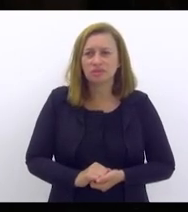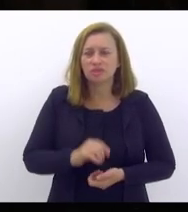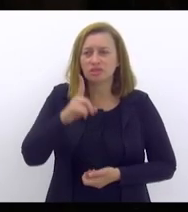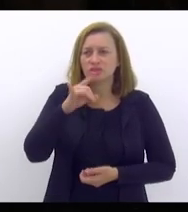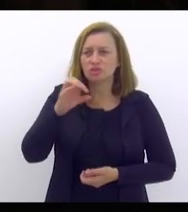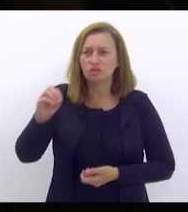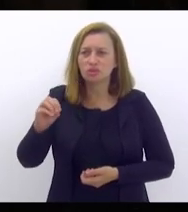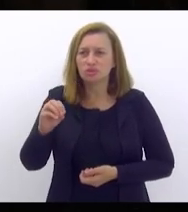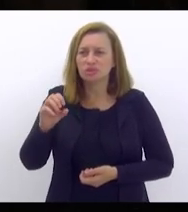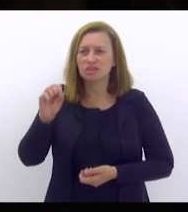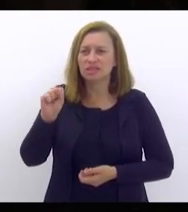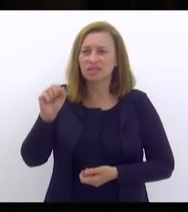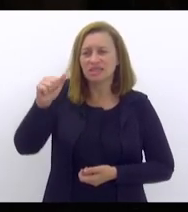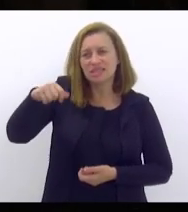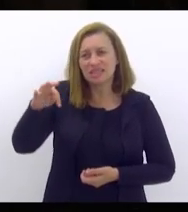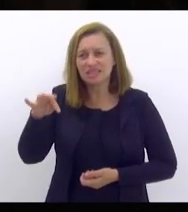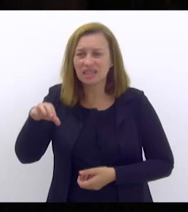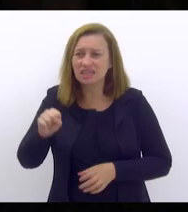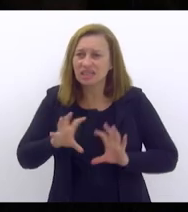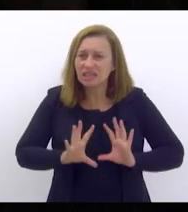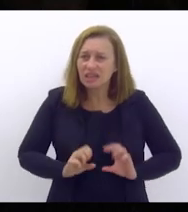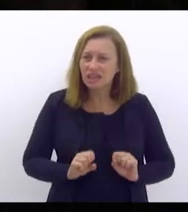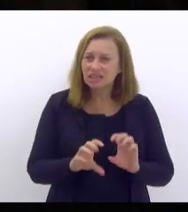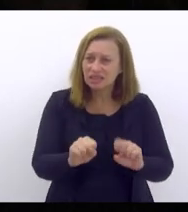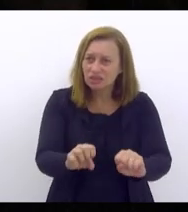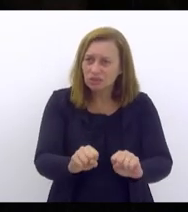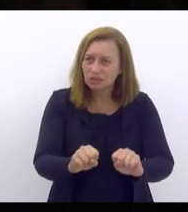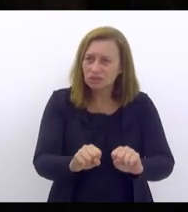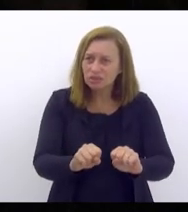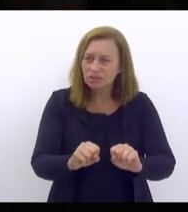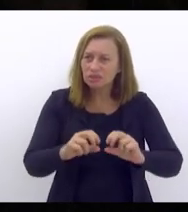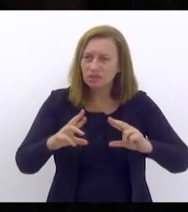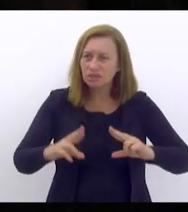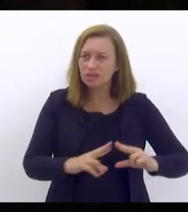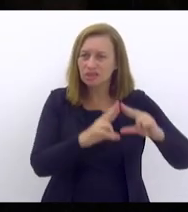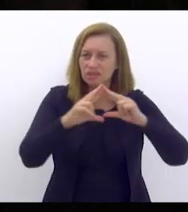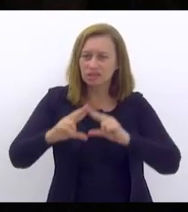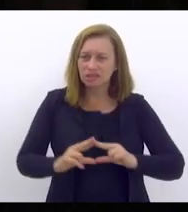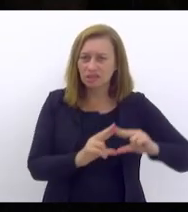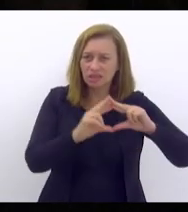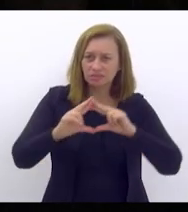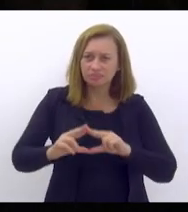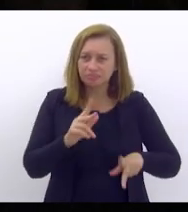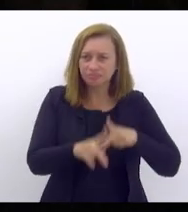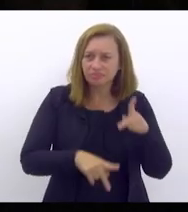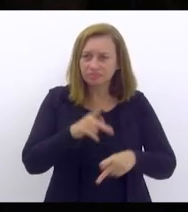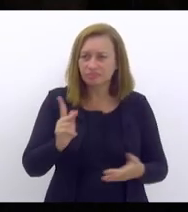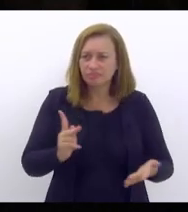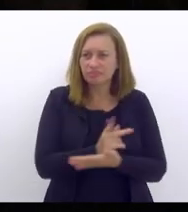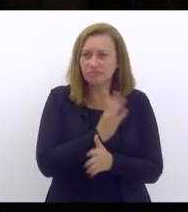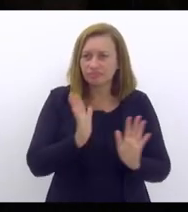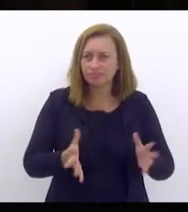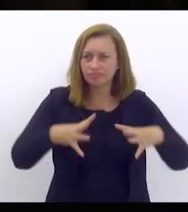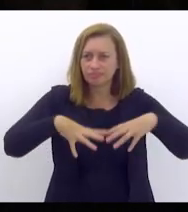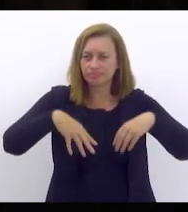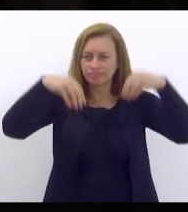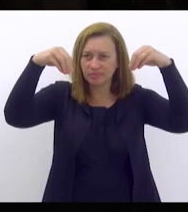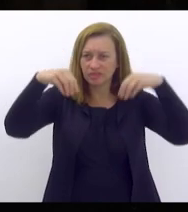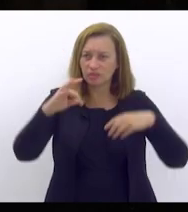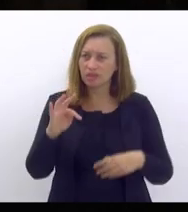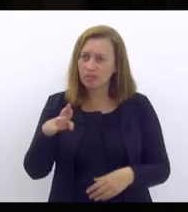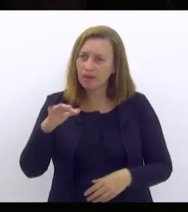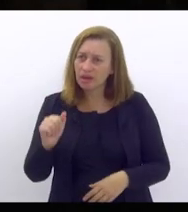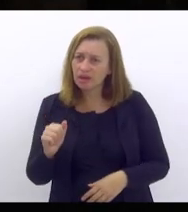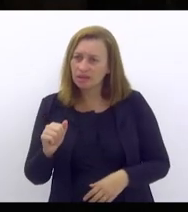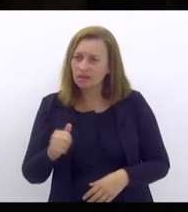Santana, pró catadoras e catadores para reciclagem popular. Ocorreu hoje no Palácio Guanabara e essa foi a